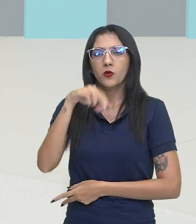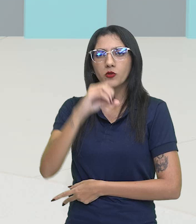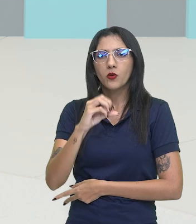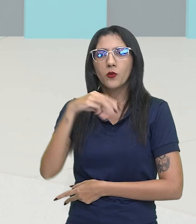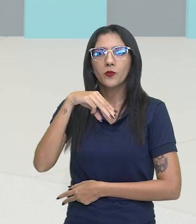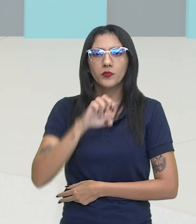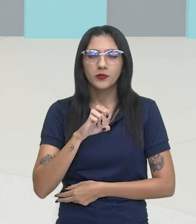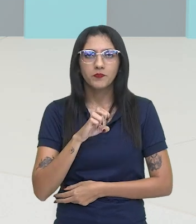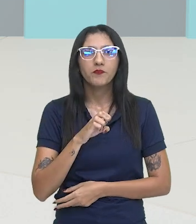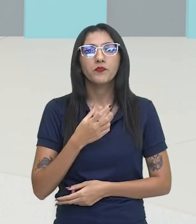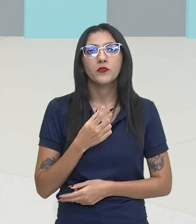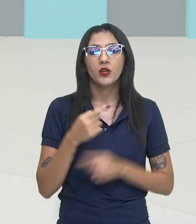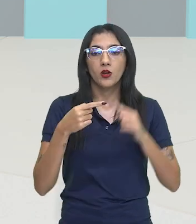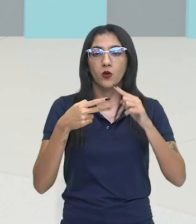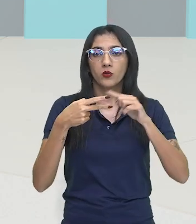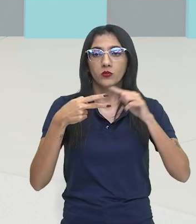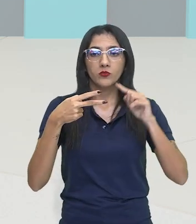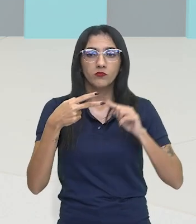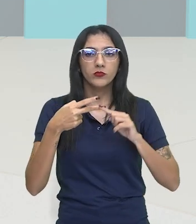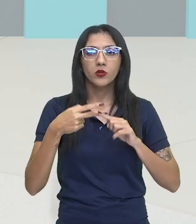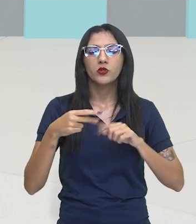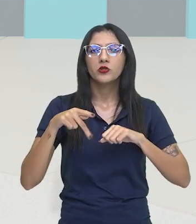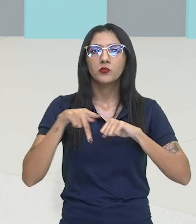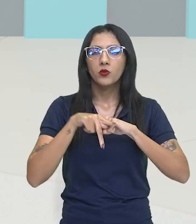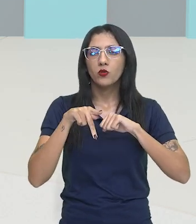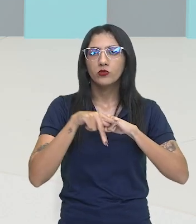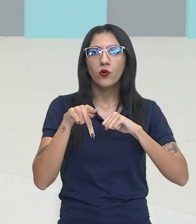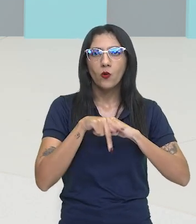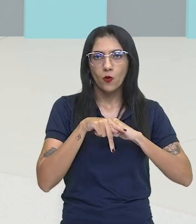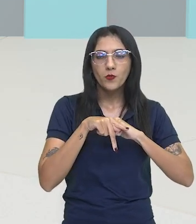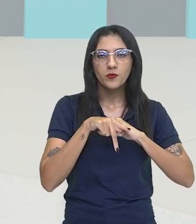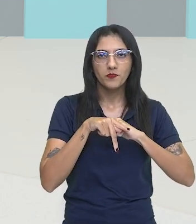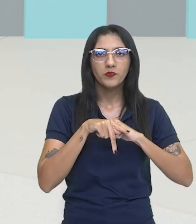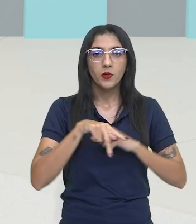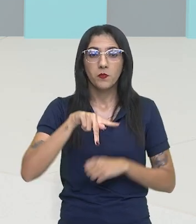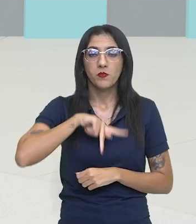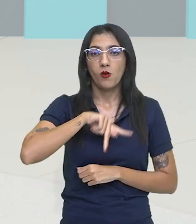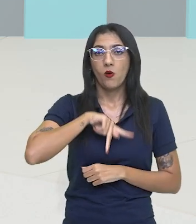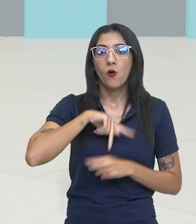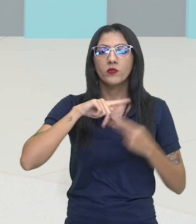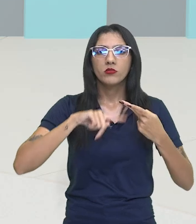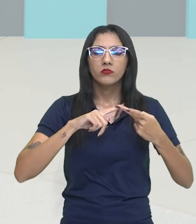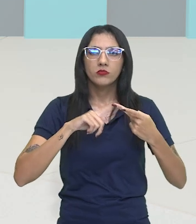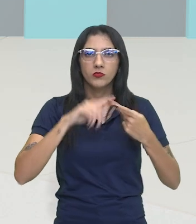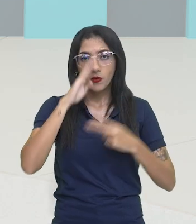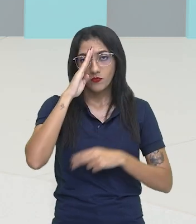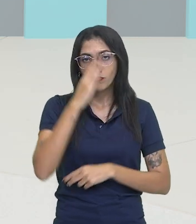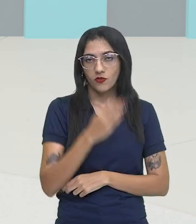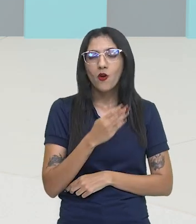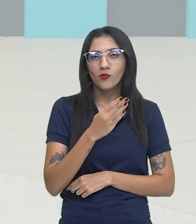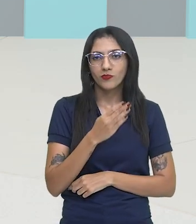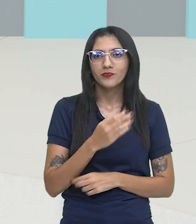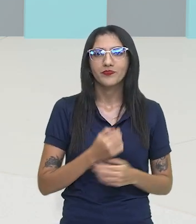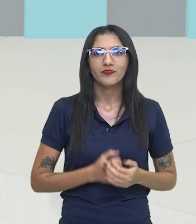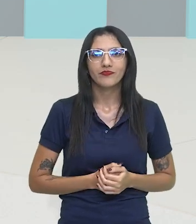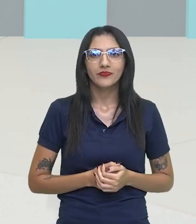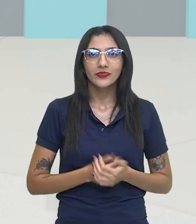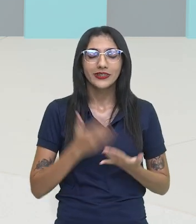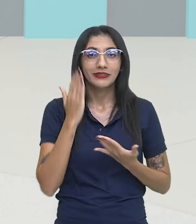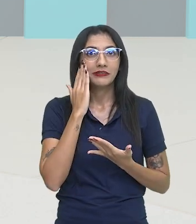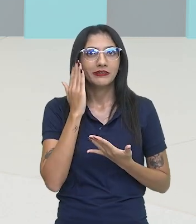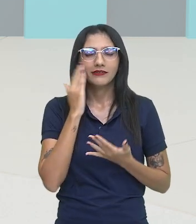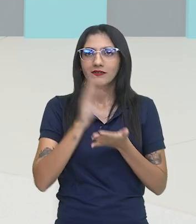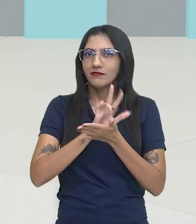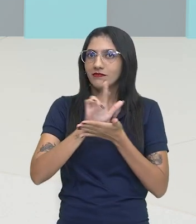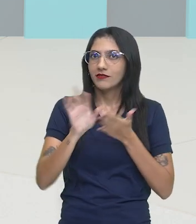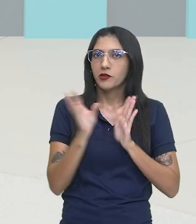tipos, o pronome possessivo e o pronome de caso reto, que é justamente o uso de pronomes no decorrer do texto, tá bom? Eu sei que foi muito